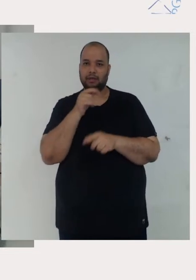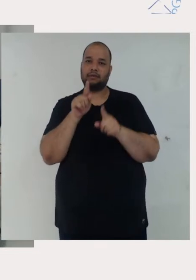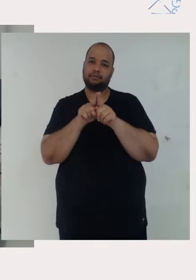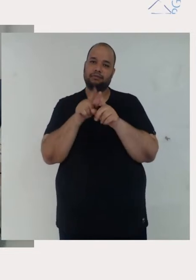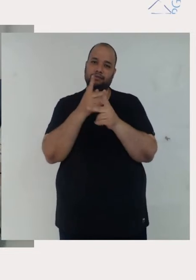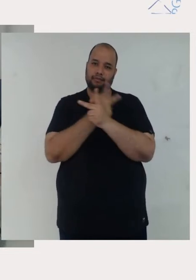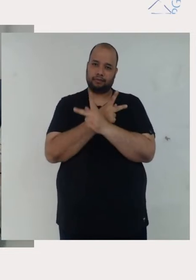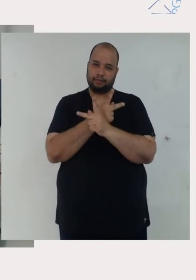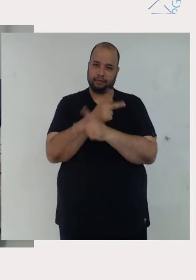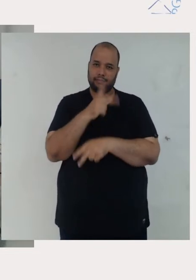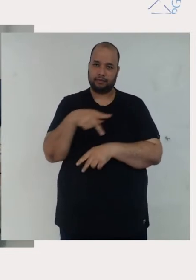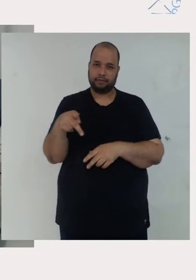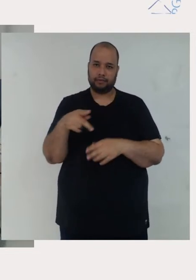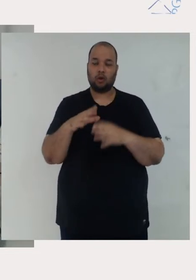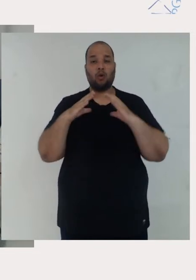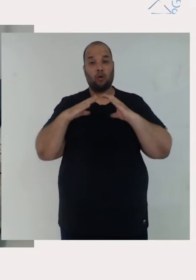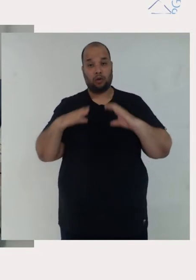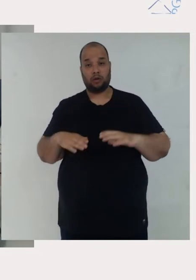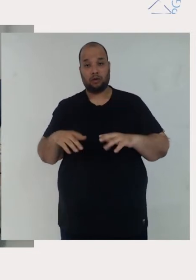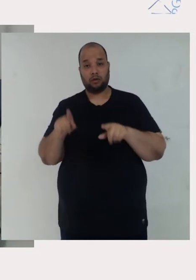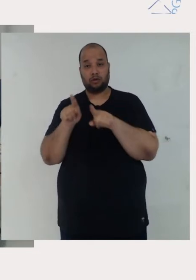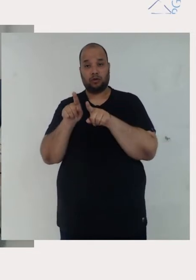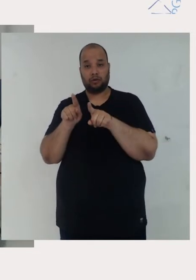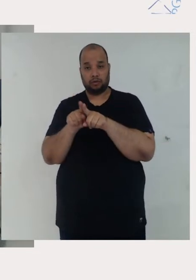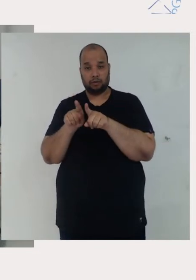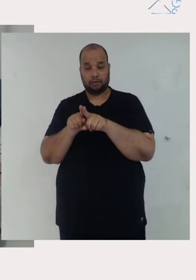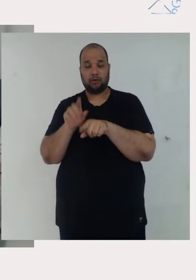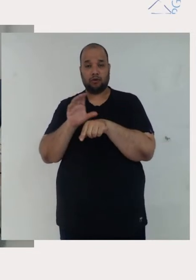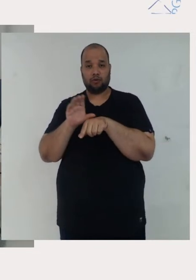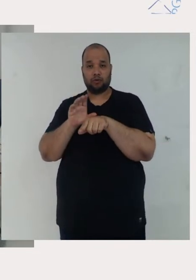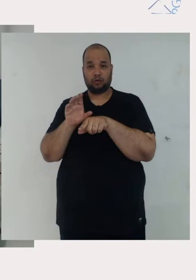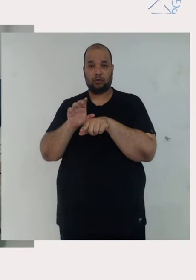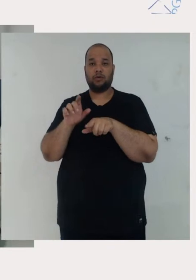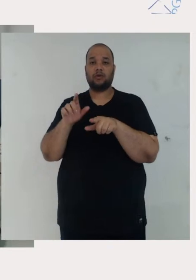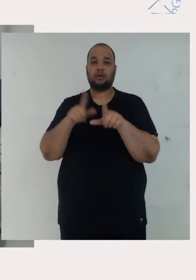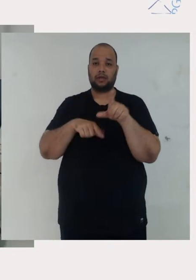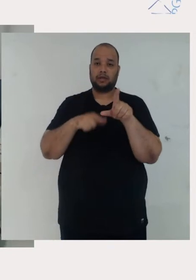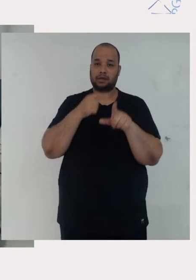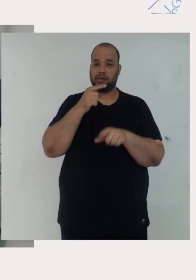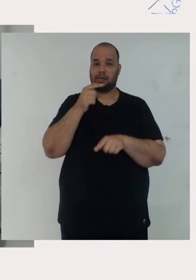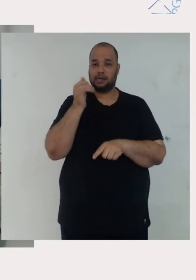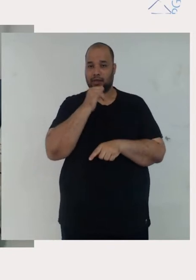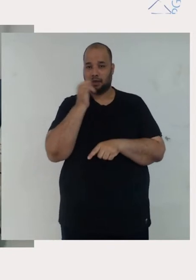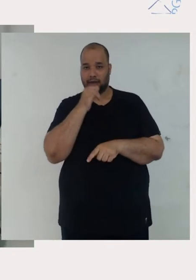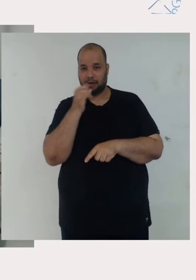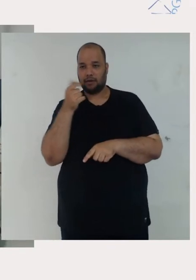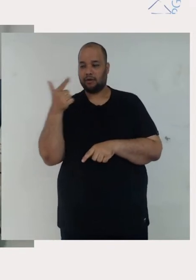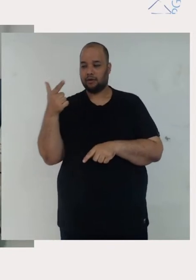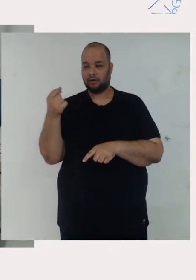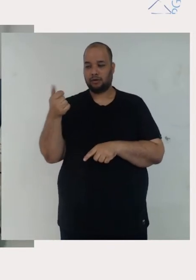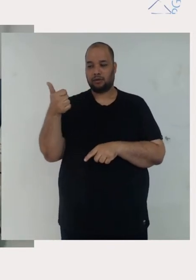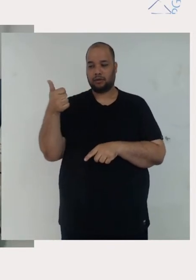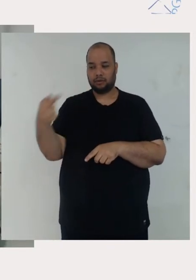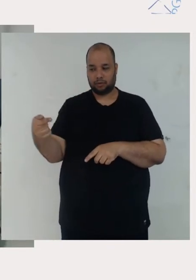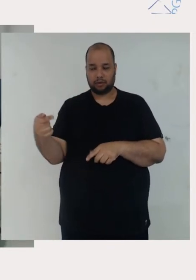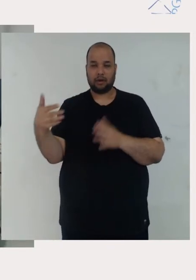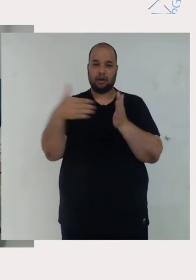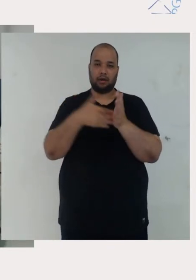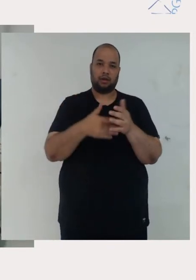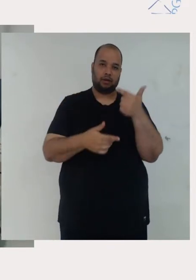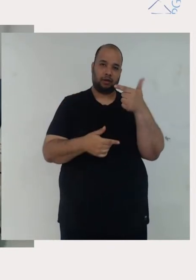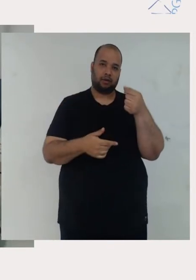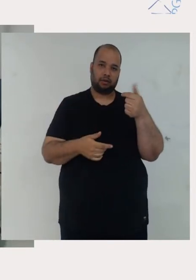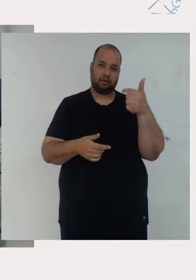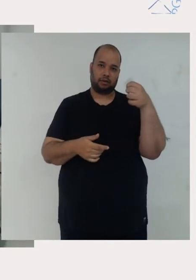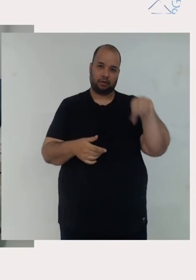Tradução. Foi coordenadora do curso de graduação em Letras Italiano de 2017 a 2019 e